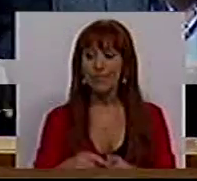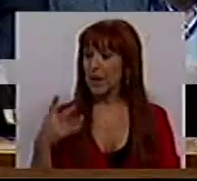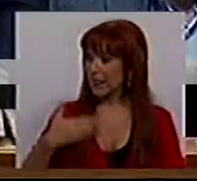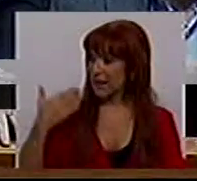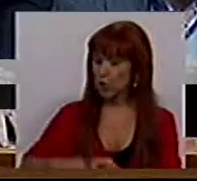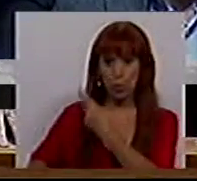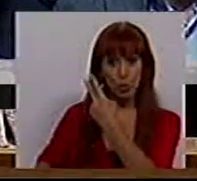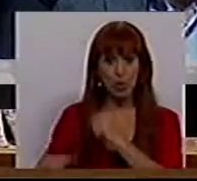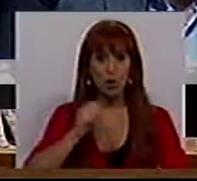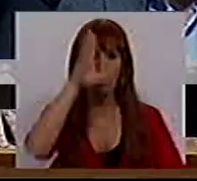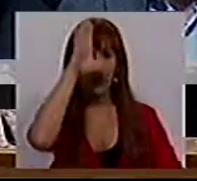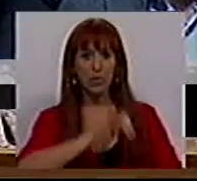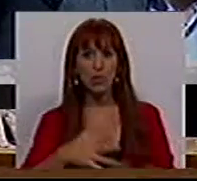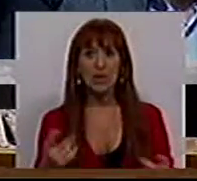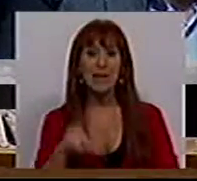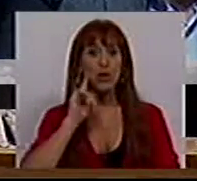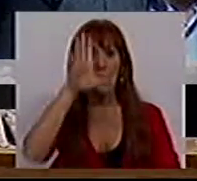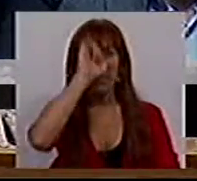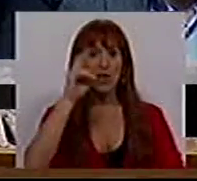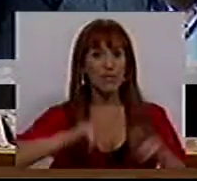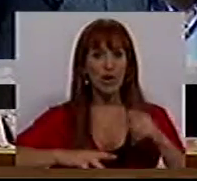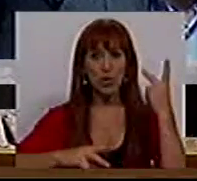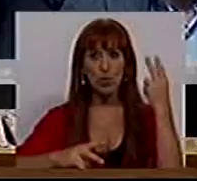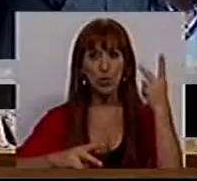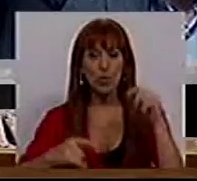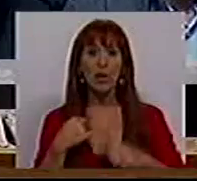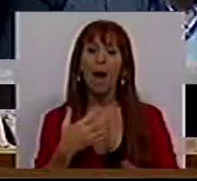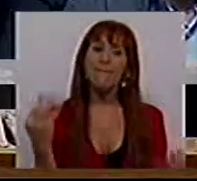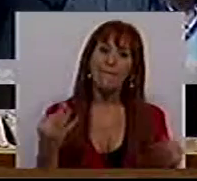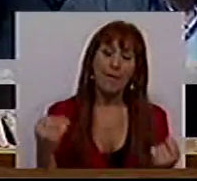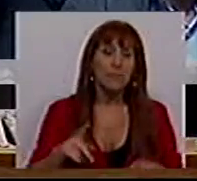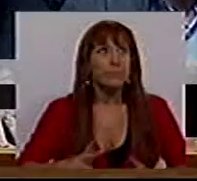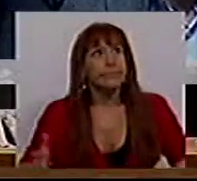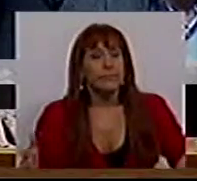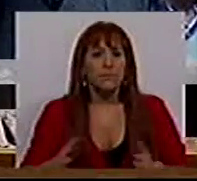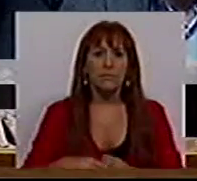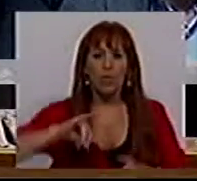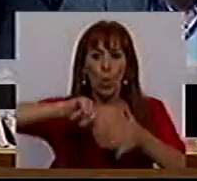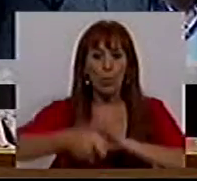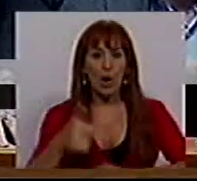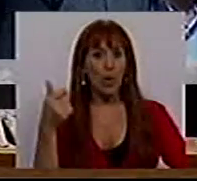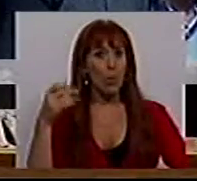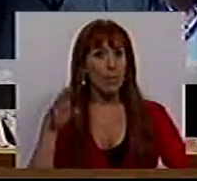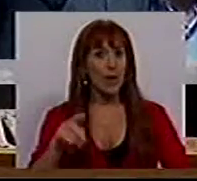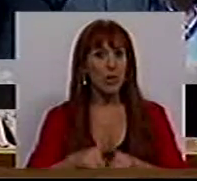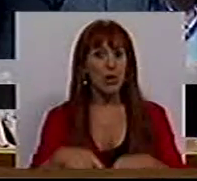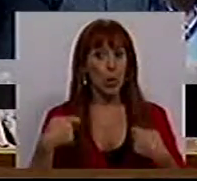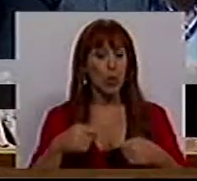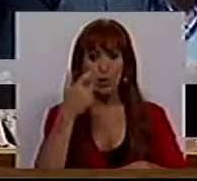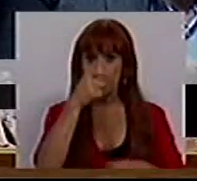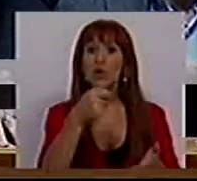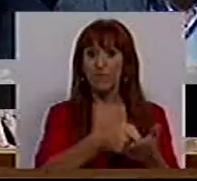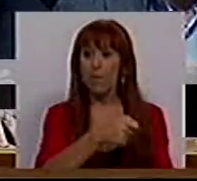2 dias, o Sr. Primeiro-Ministro e a Sra. Ministra das Finanças reconhecem, afinal, que o buraco do BES terá custos para